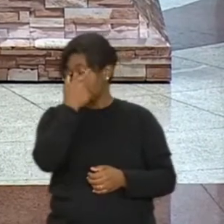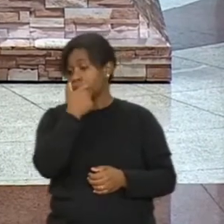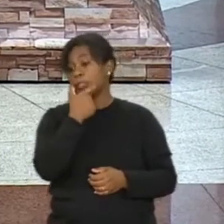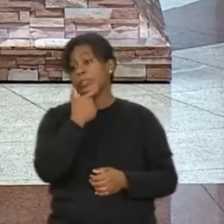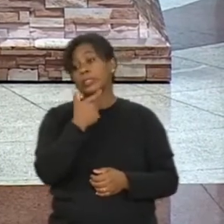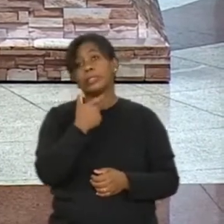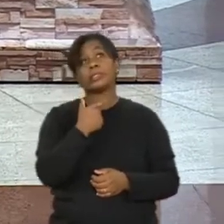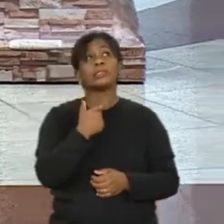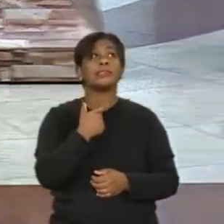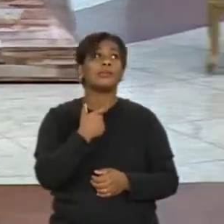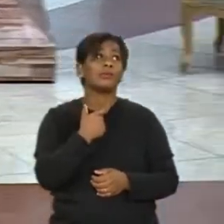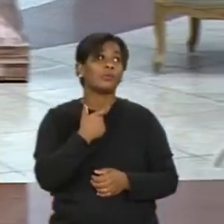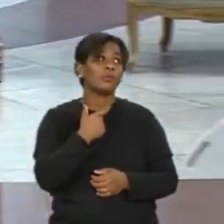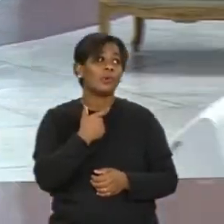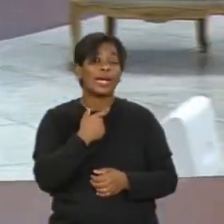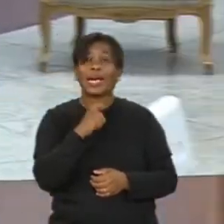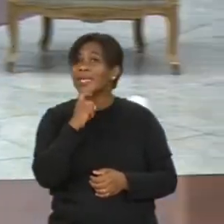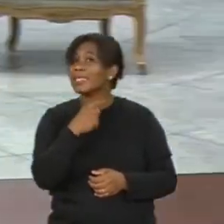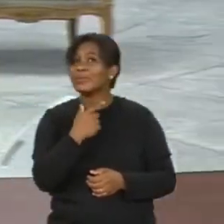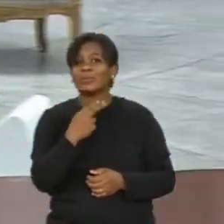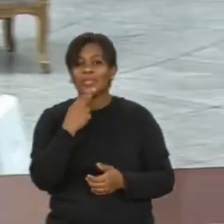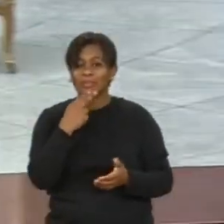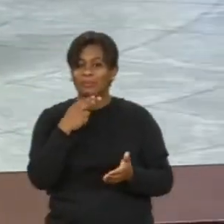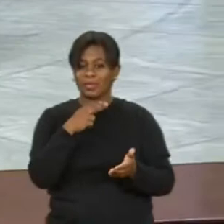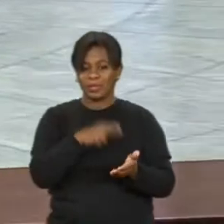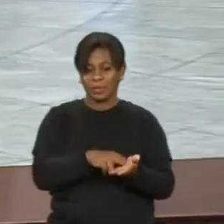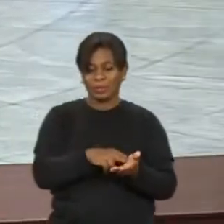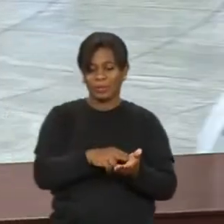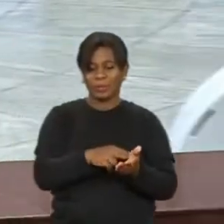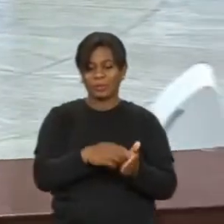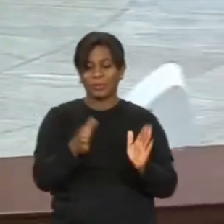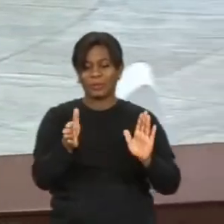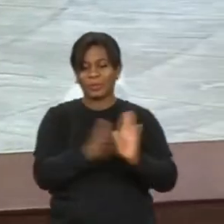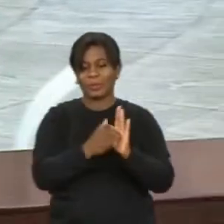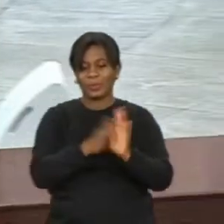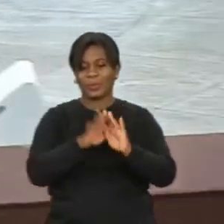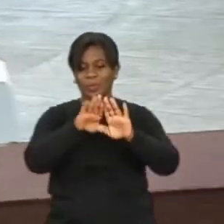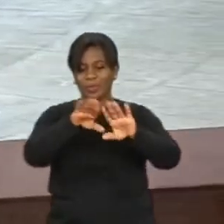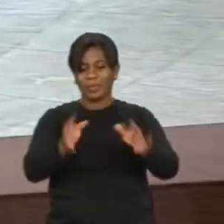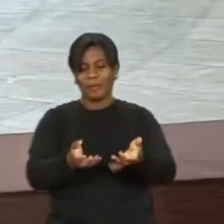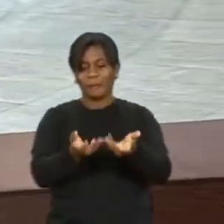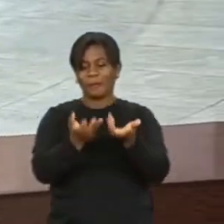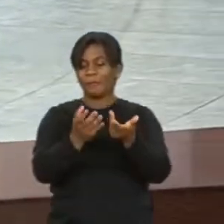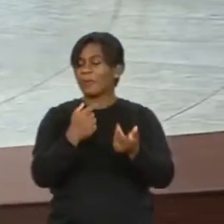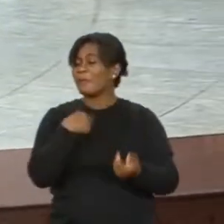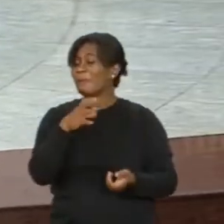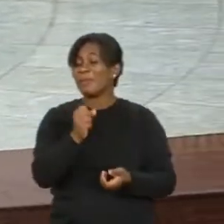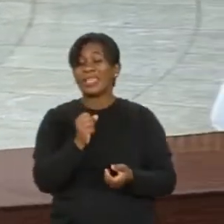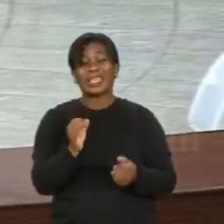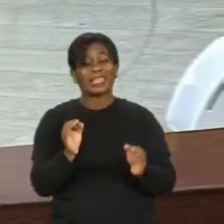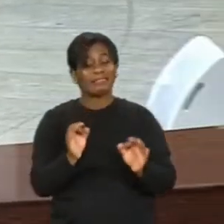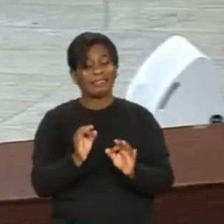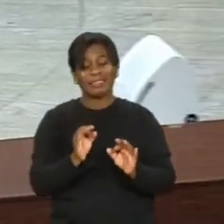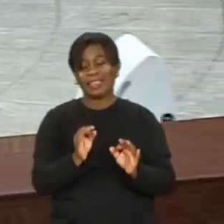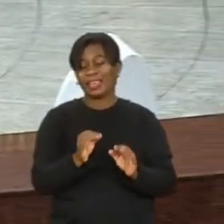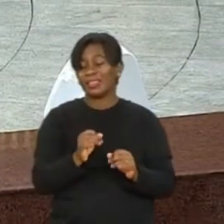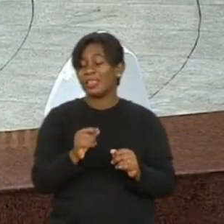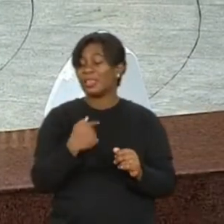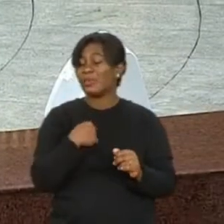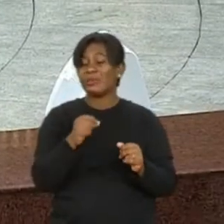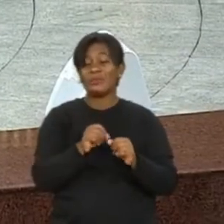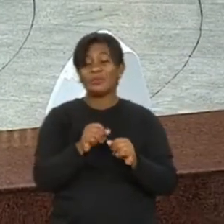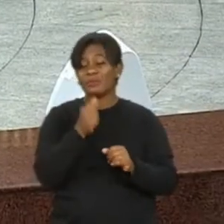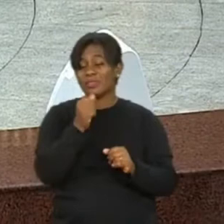eu ainda não tenho o meu envelope da fogueira santa, eu ainda não peguei o meu envelope, ainda não fiz o meu